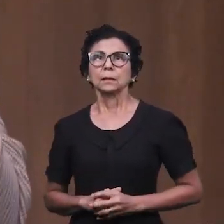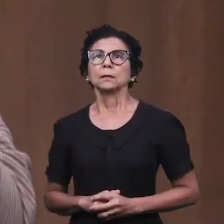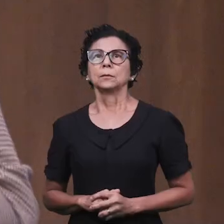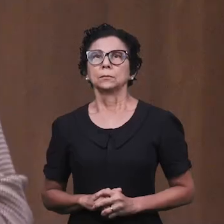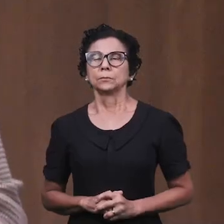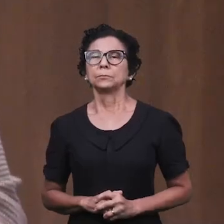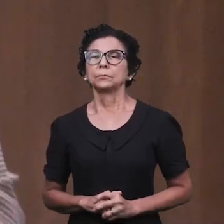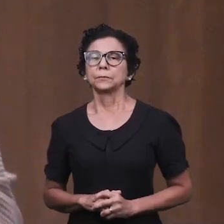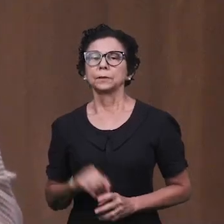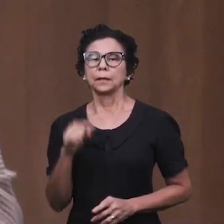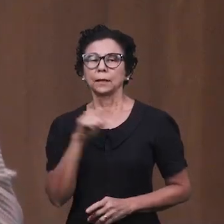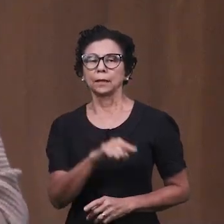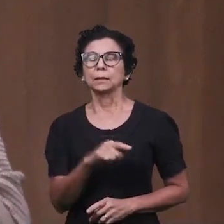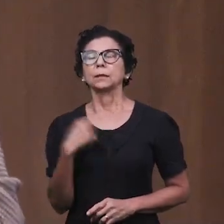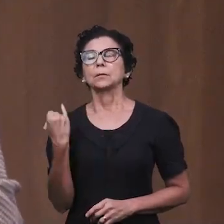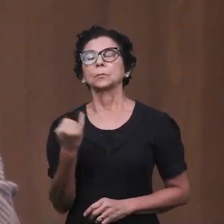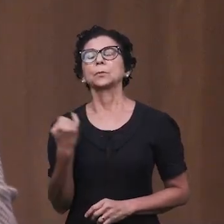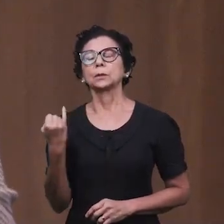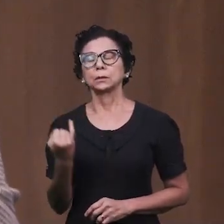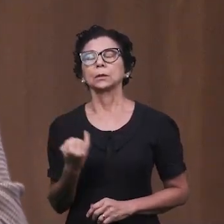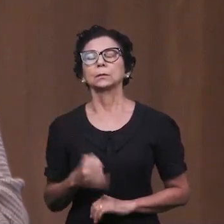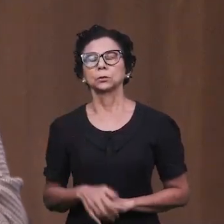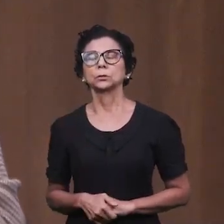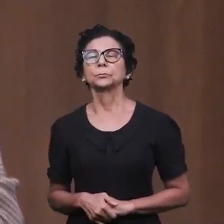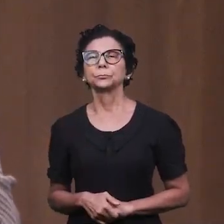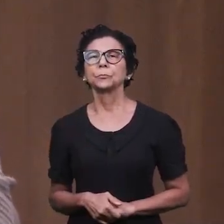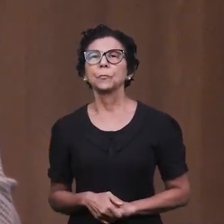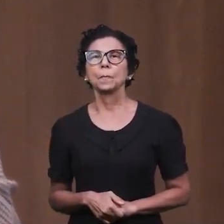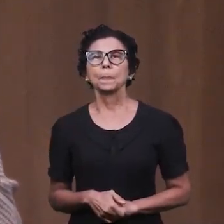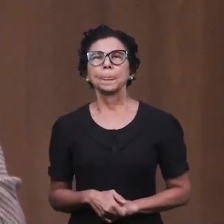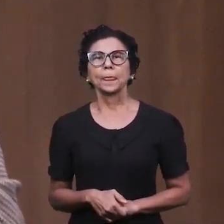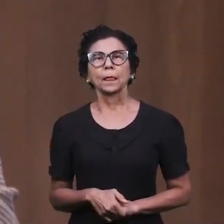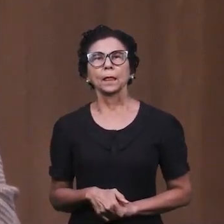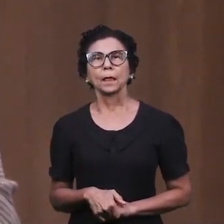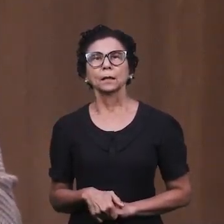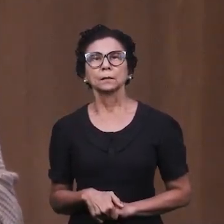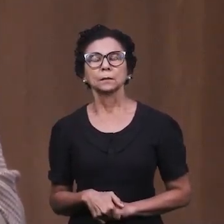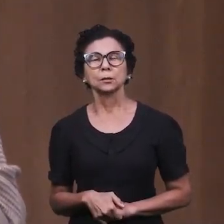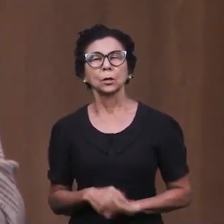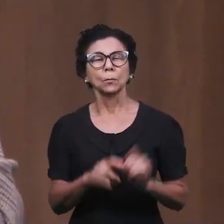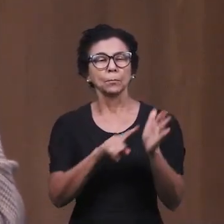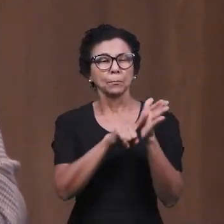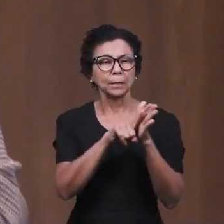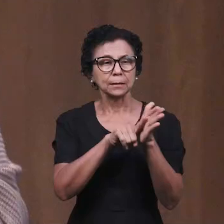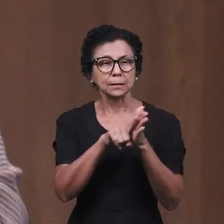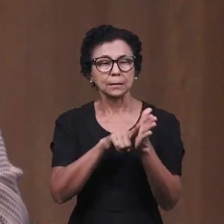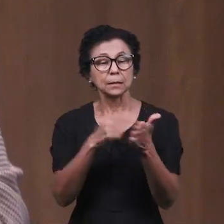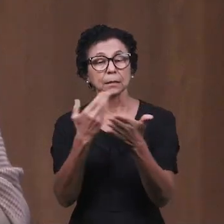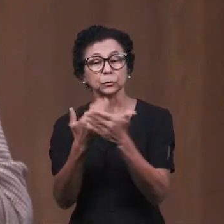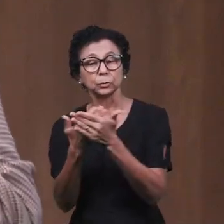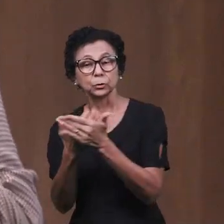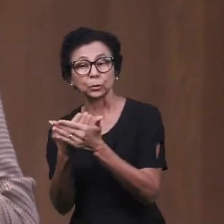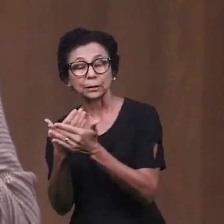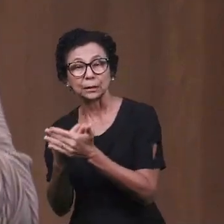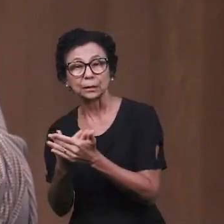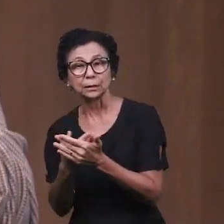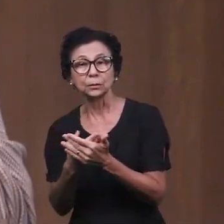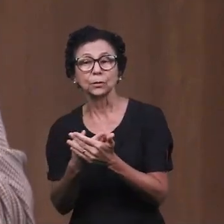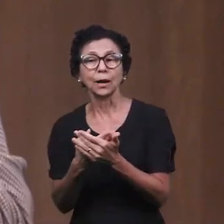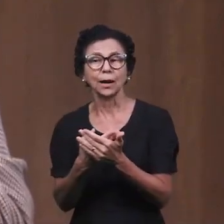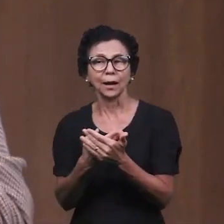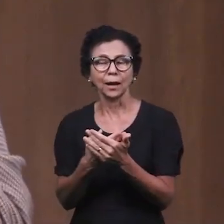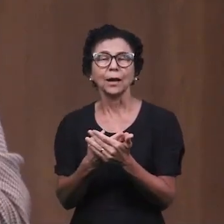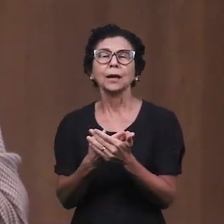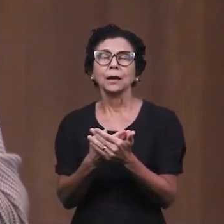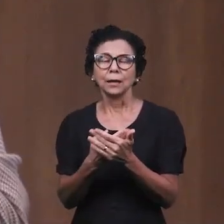que ele é importante. Então, tendo conhecimento, buscando conhecimento, pesquisando, estudando, você vai saber o que você